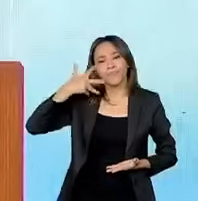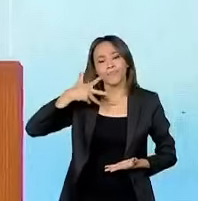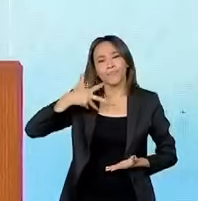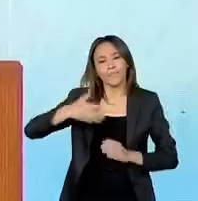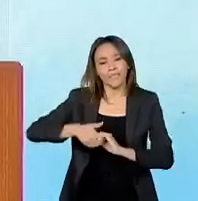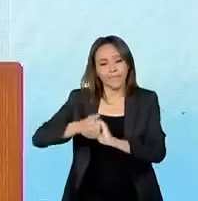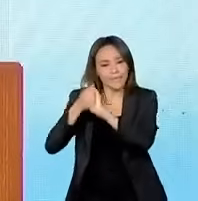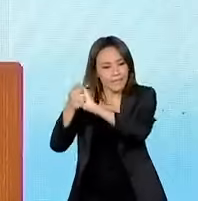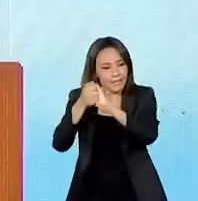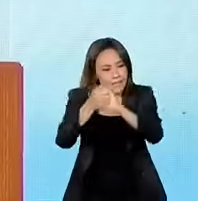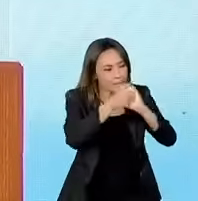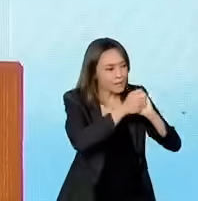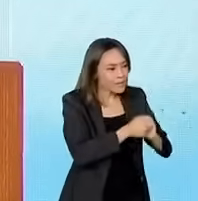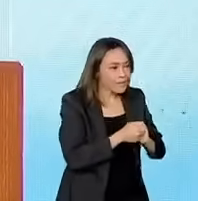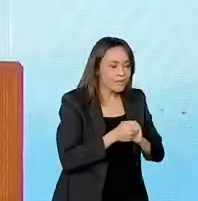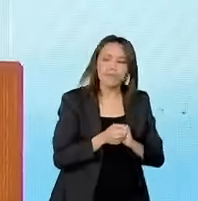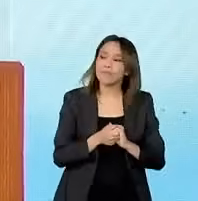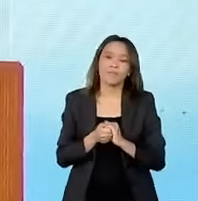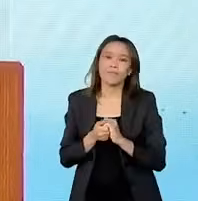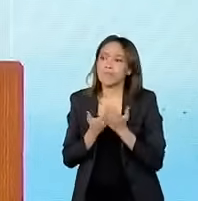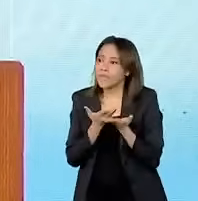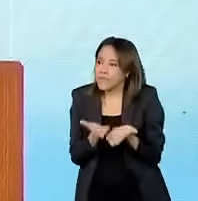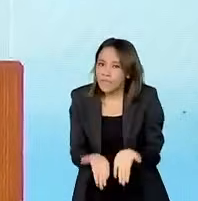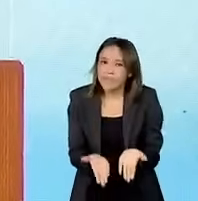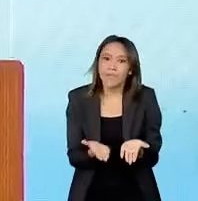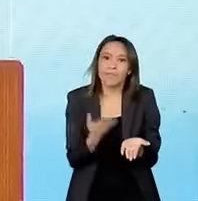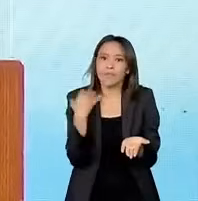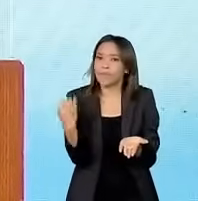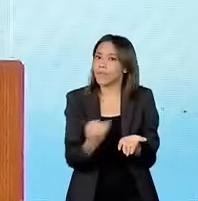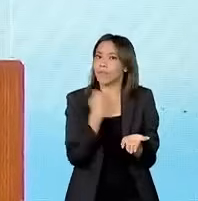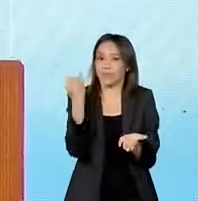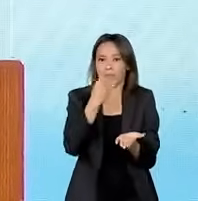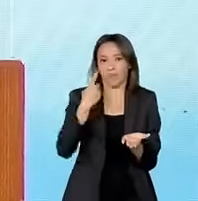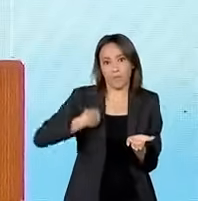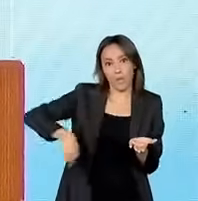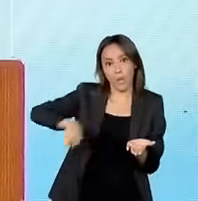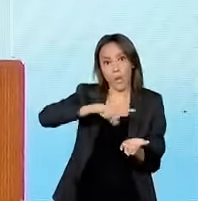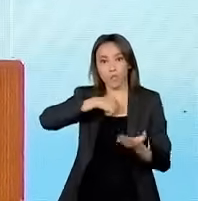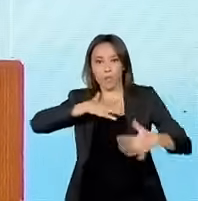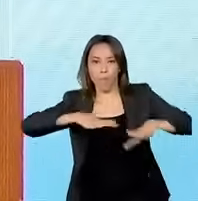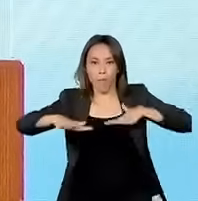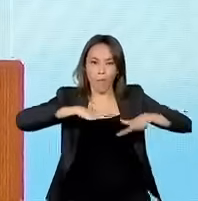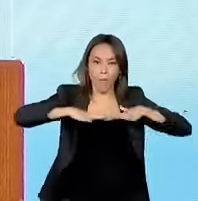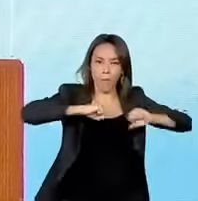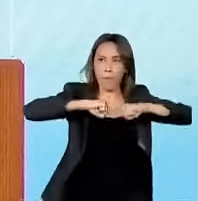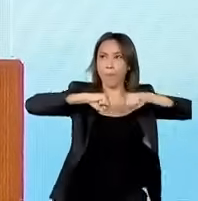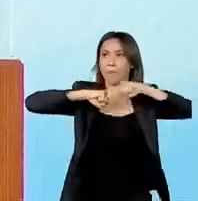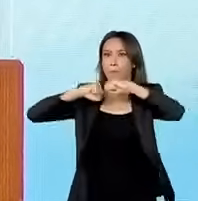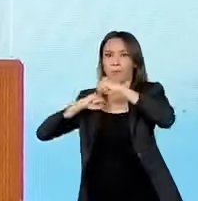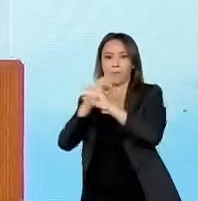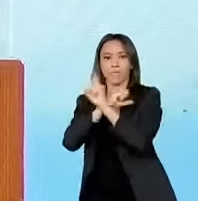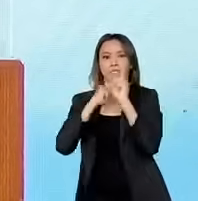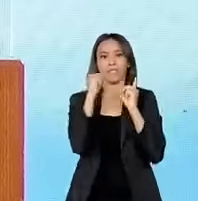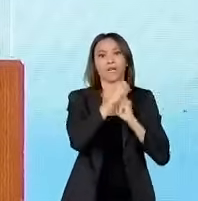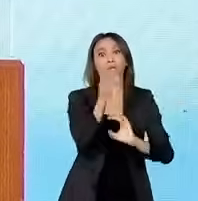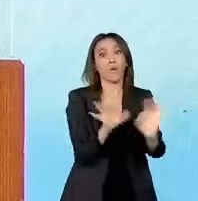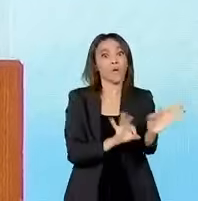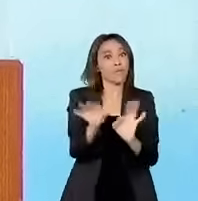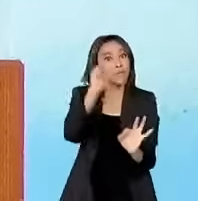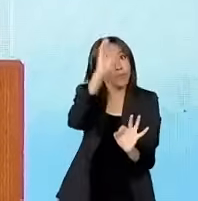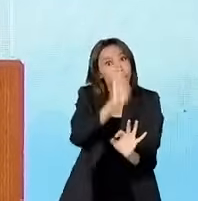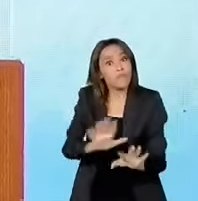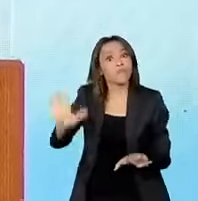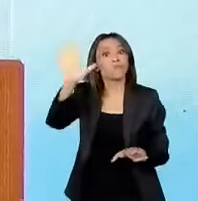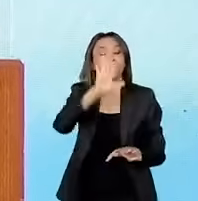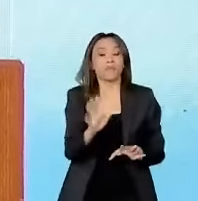essa atividade que é de tanta importância para nós, os movimentos sociais organizados no país. Antes de mais